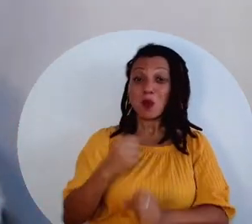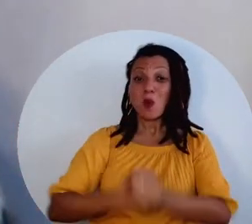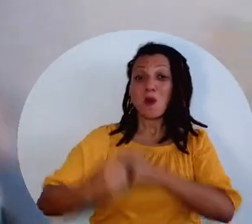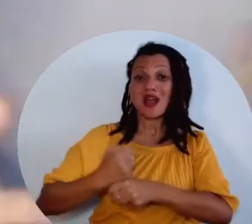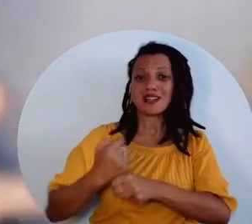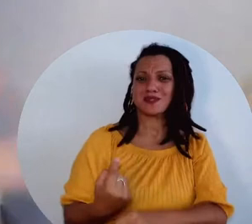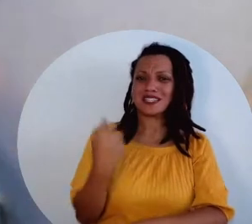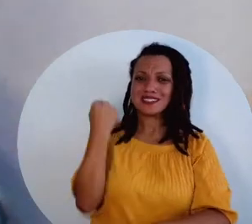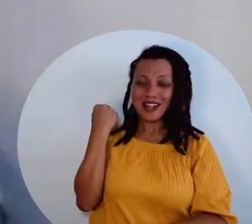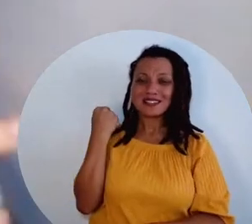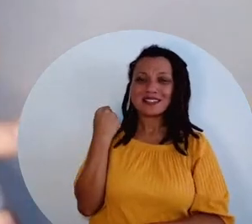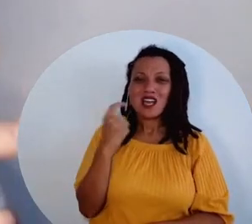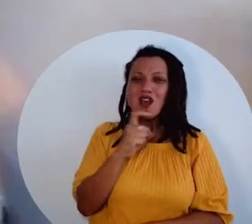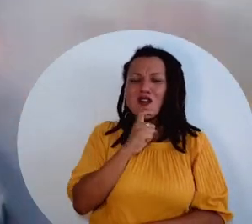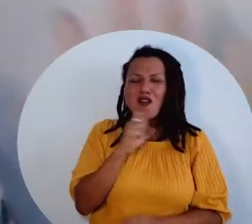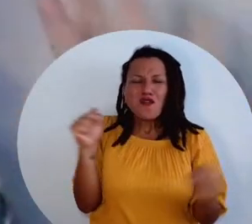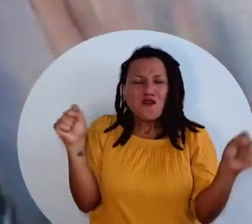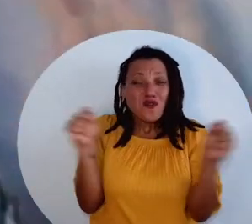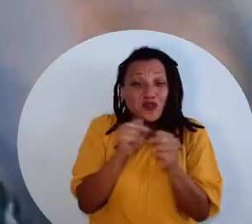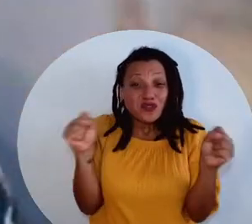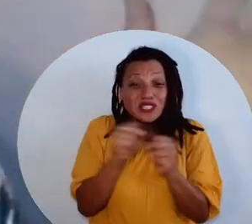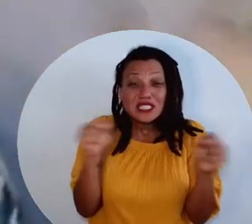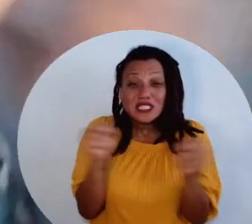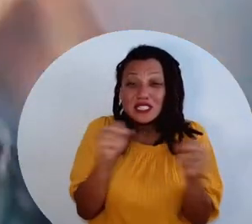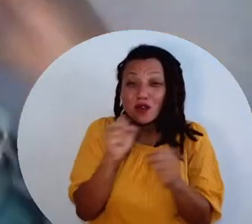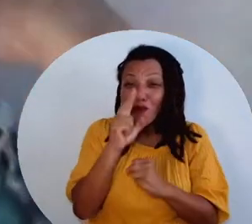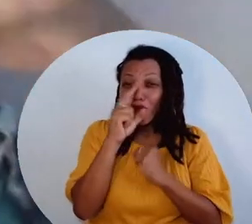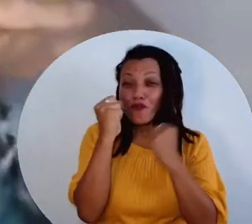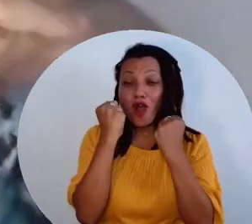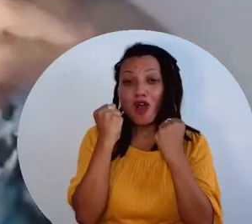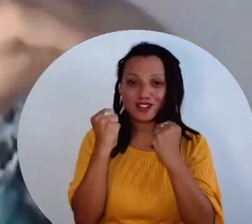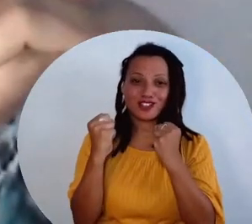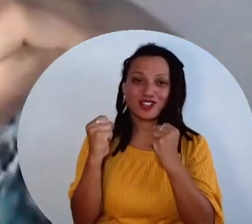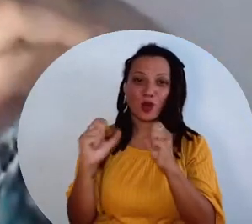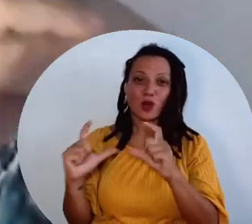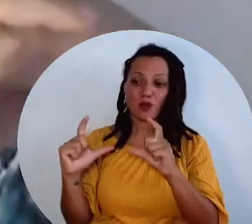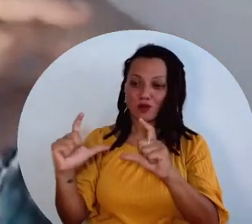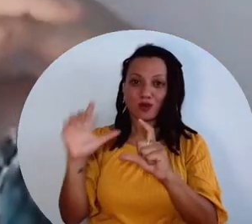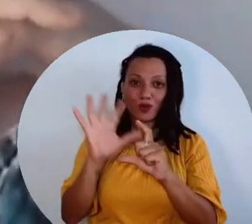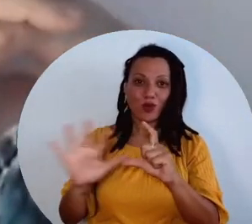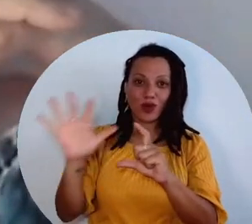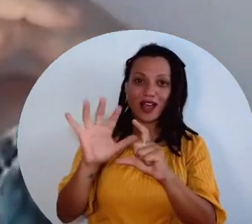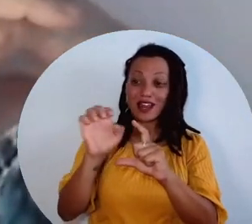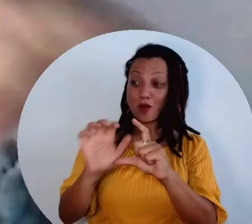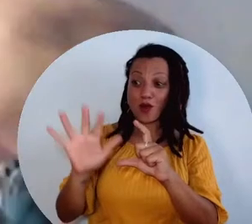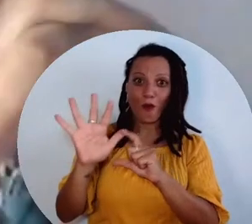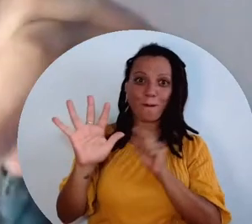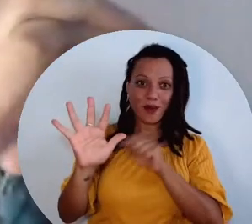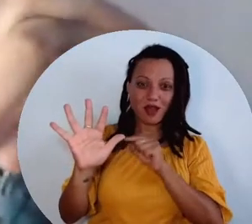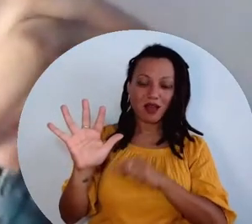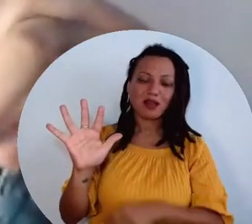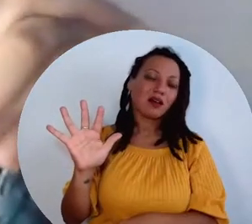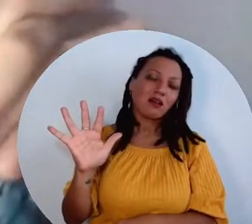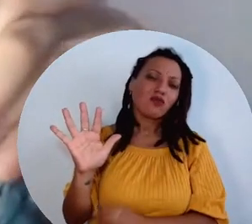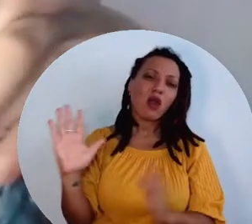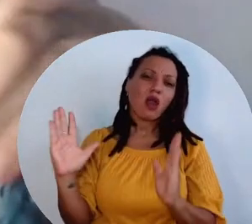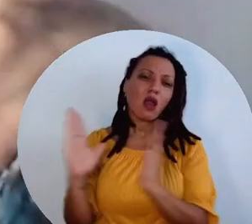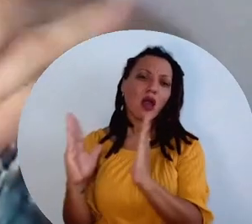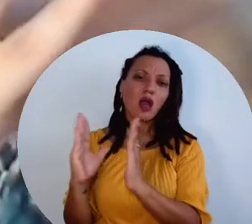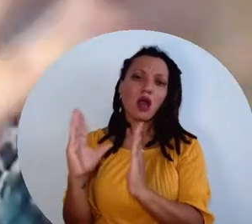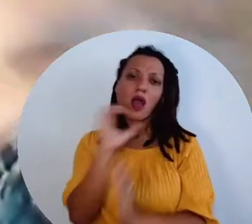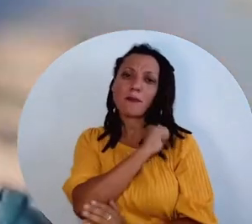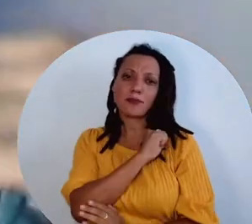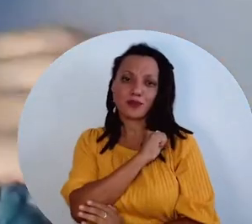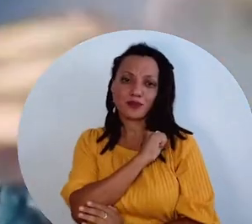esse período de frio extremo, né, na Europa, é pouco tempo,